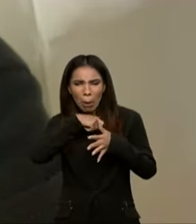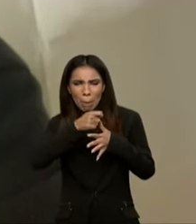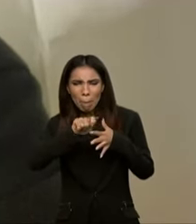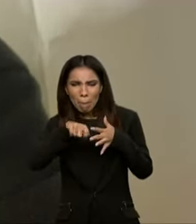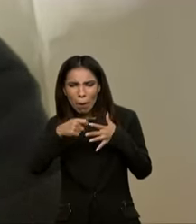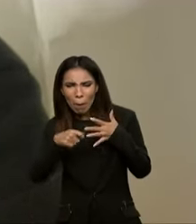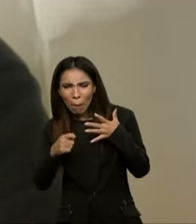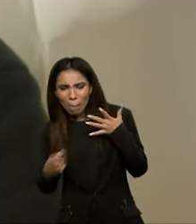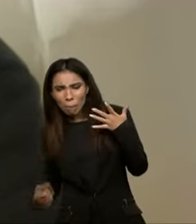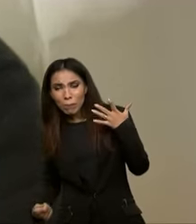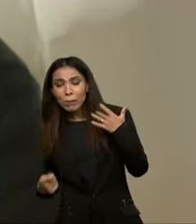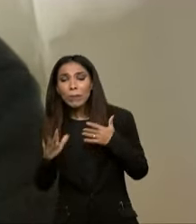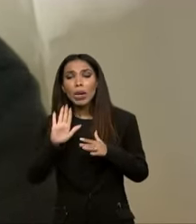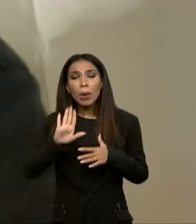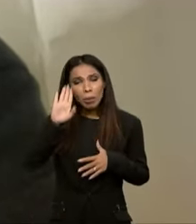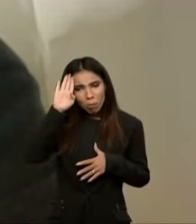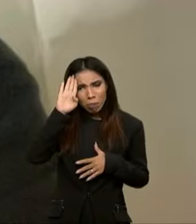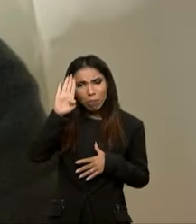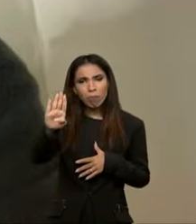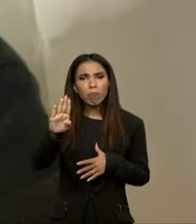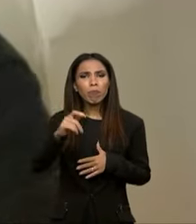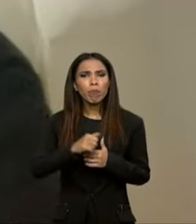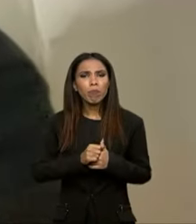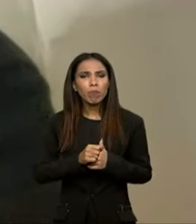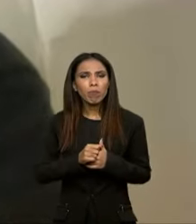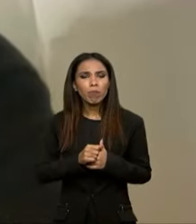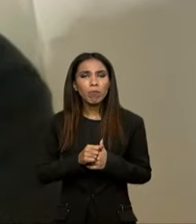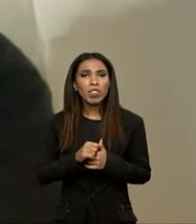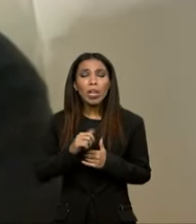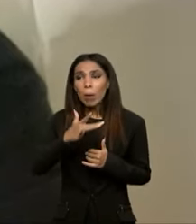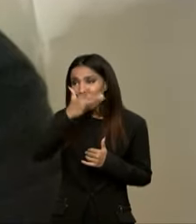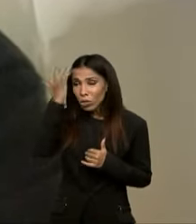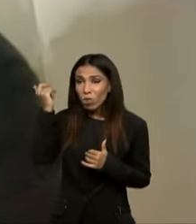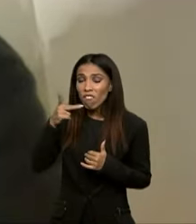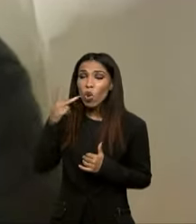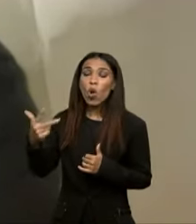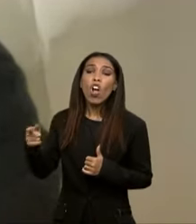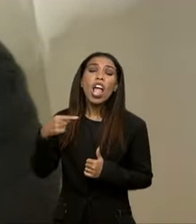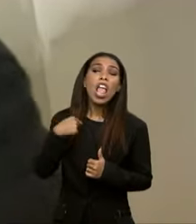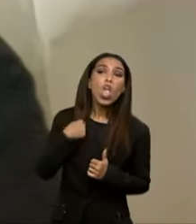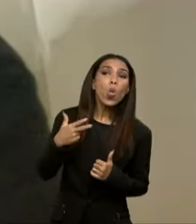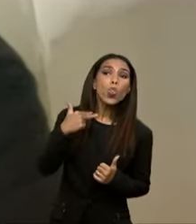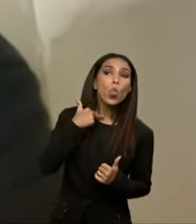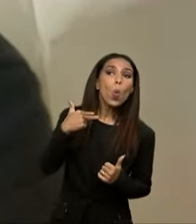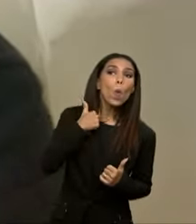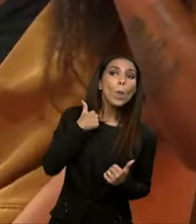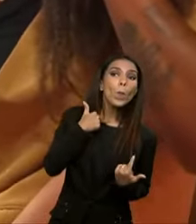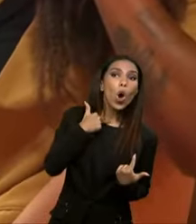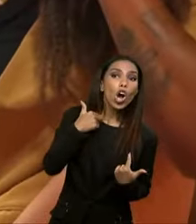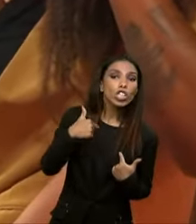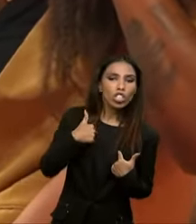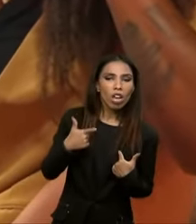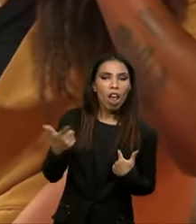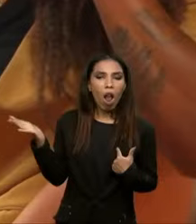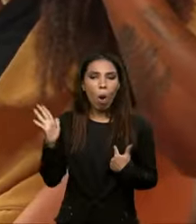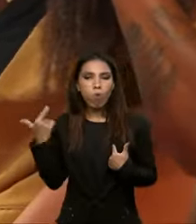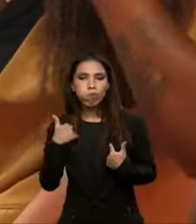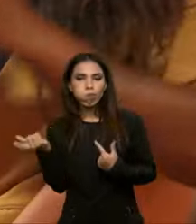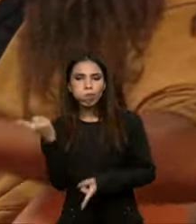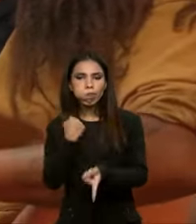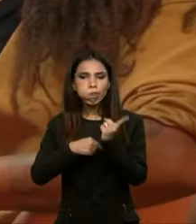tanta coisa, mas eu acho que eu sou principalmente aquilo que disseram que eu não poderia ser. Ah, legal! Bom,